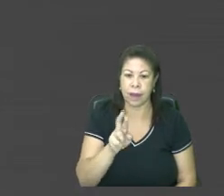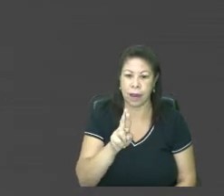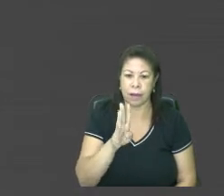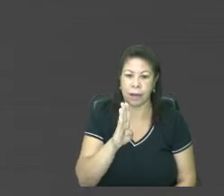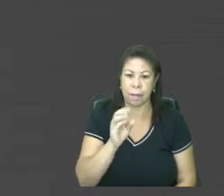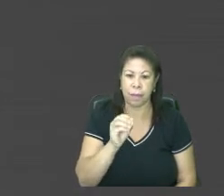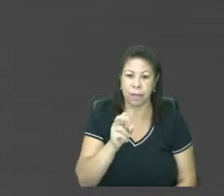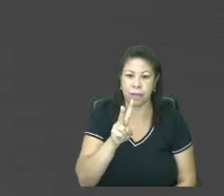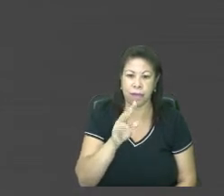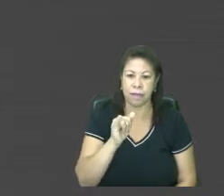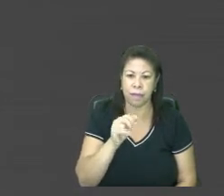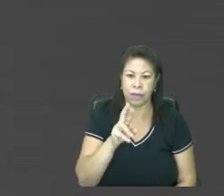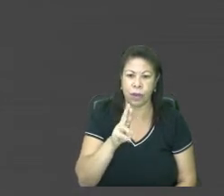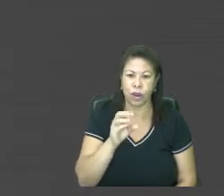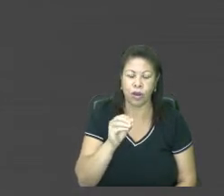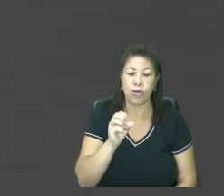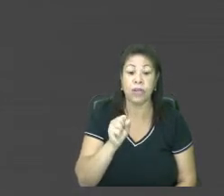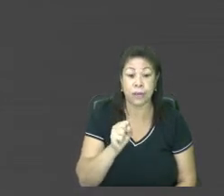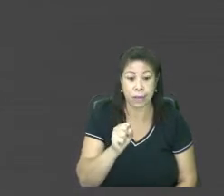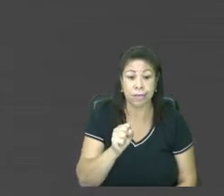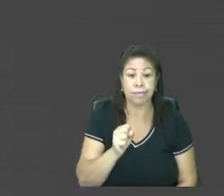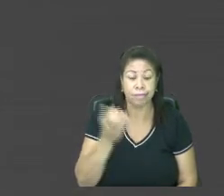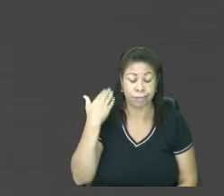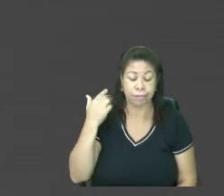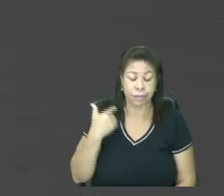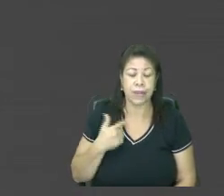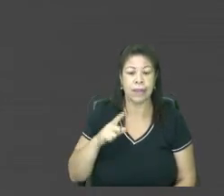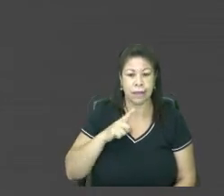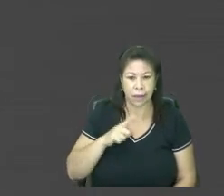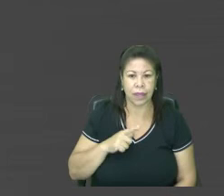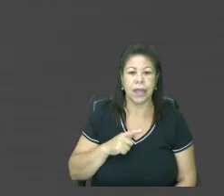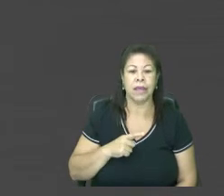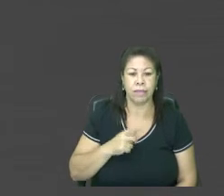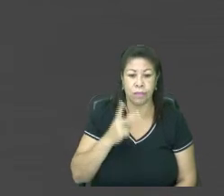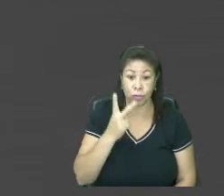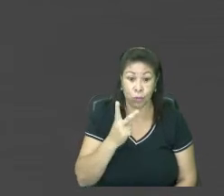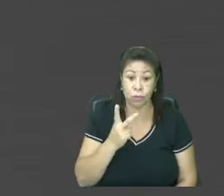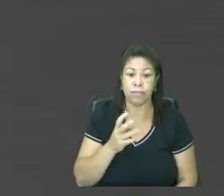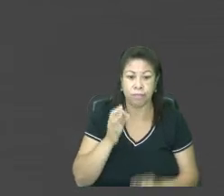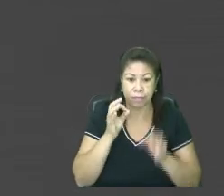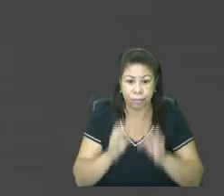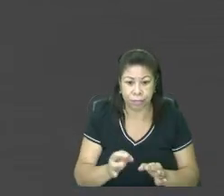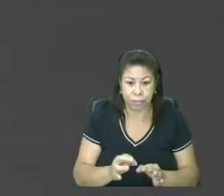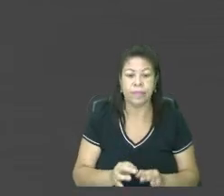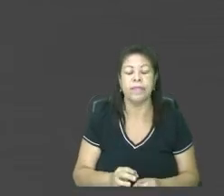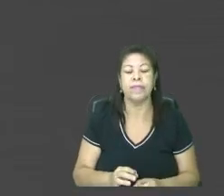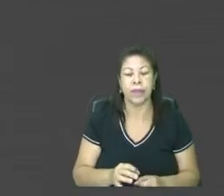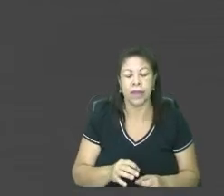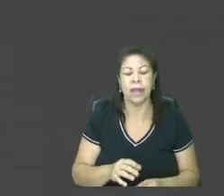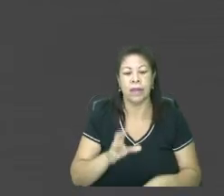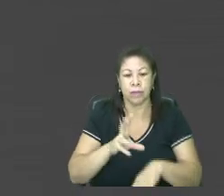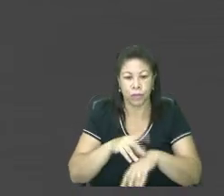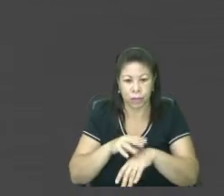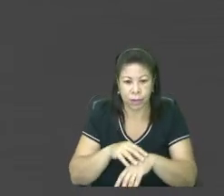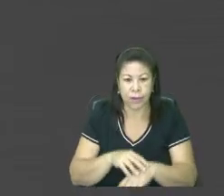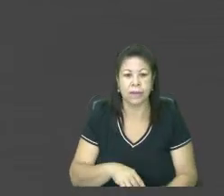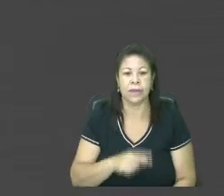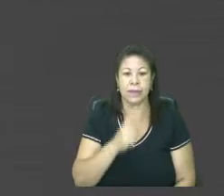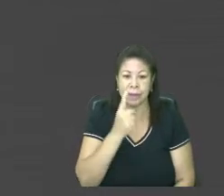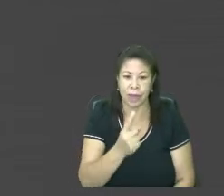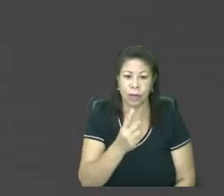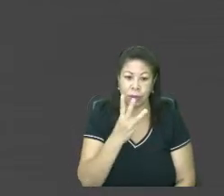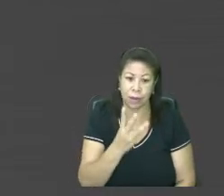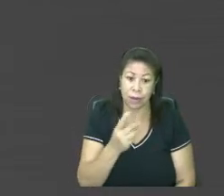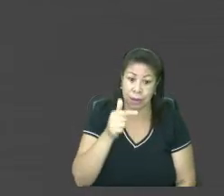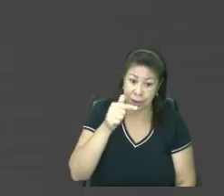em 2021, 2 casos notificados para chikungunya, 137, né, no terceiro quadrimestre